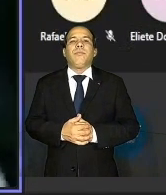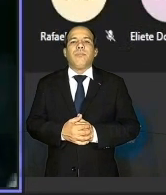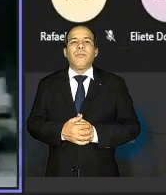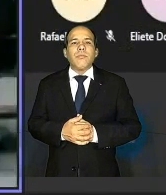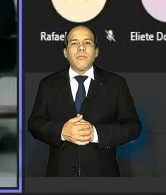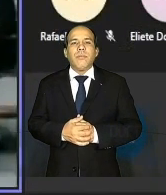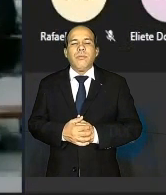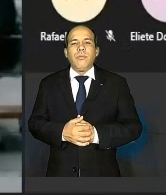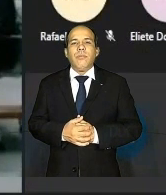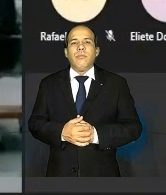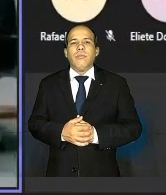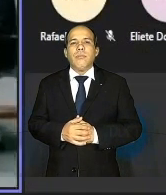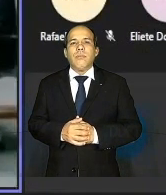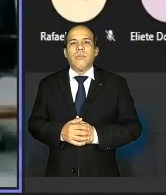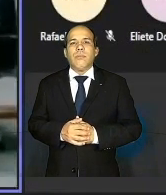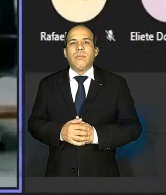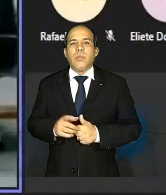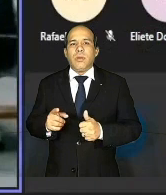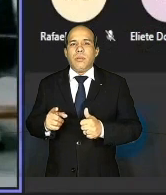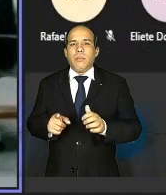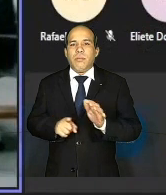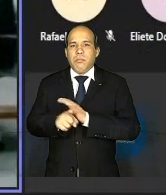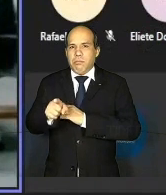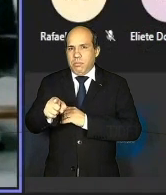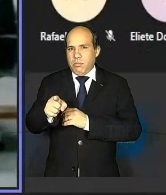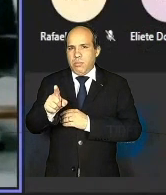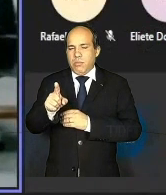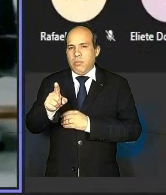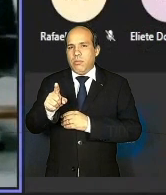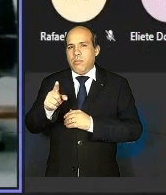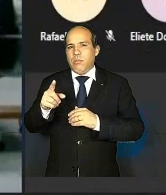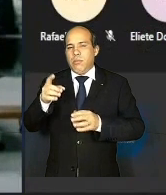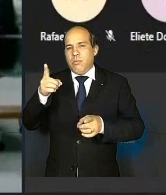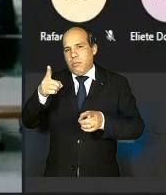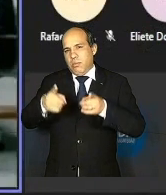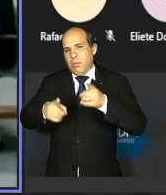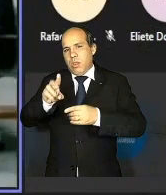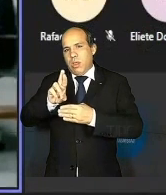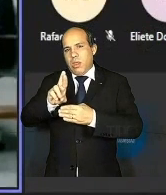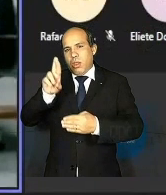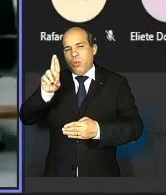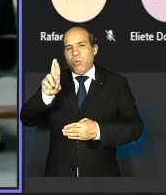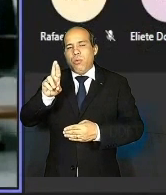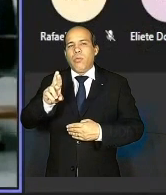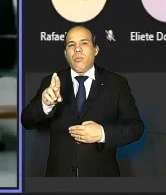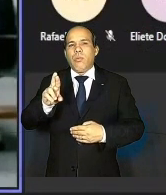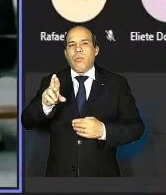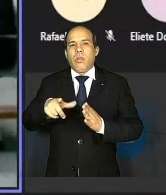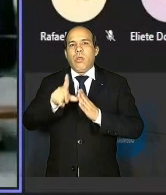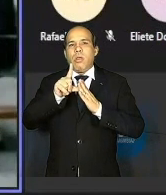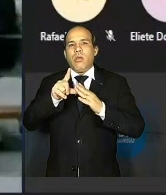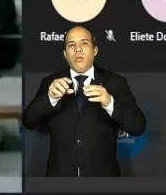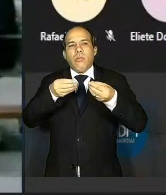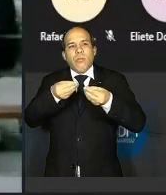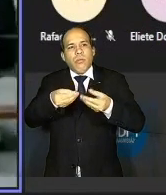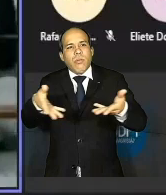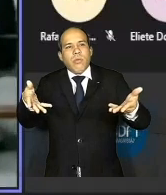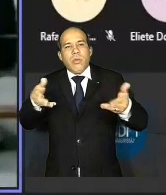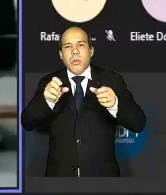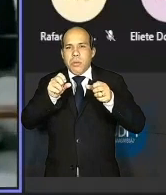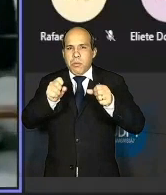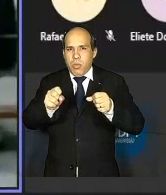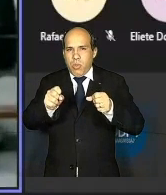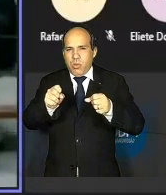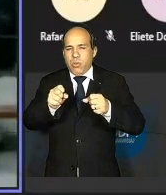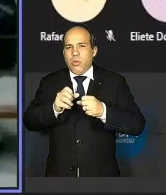Bach da Silva. Eu indago a Vossa Excelência, desembargadora Soníria, tendo em vista que o relatório foi